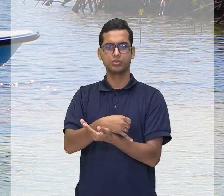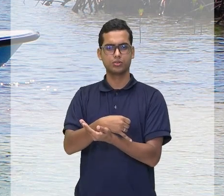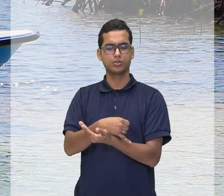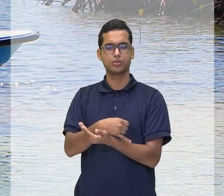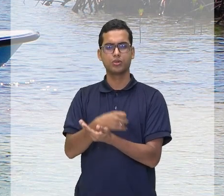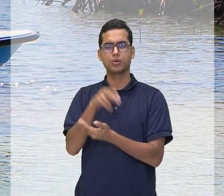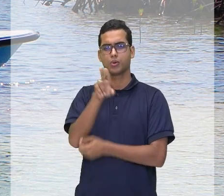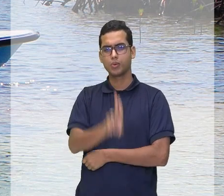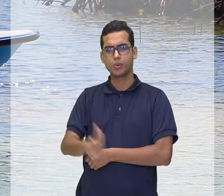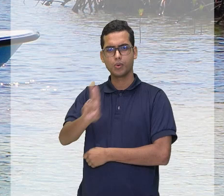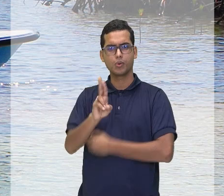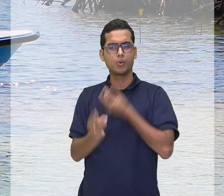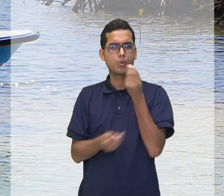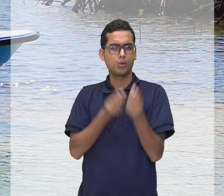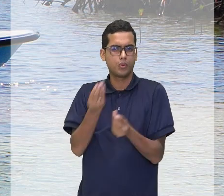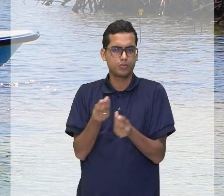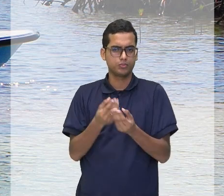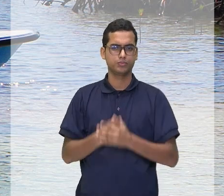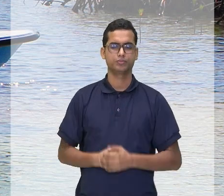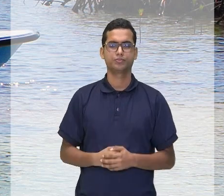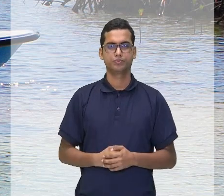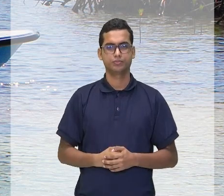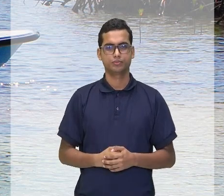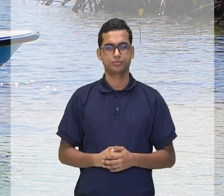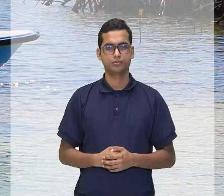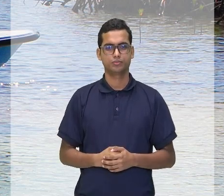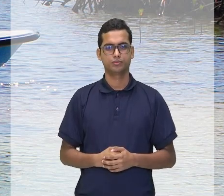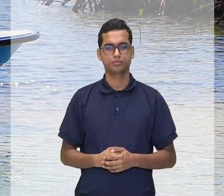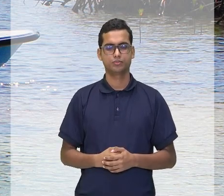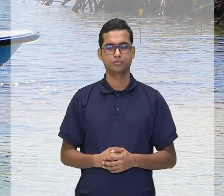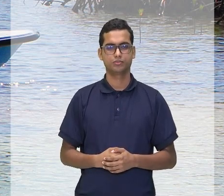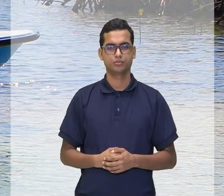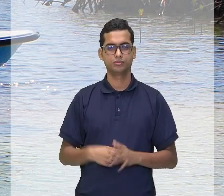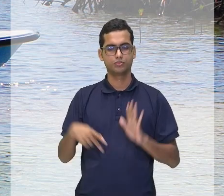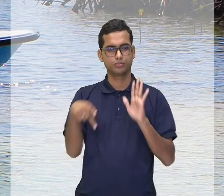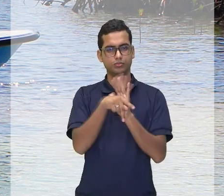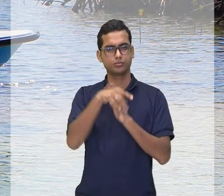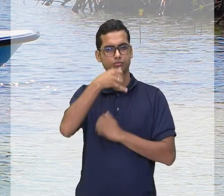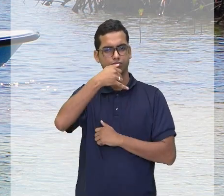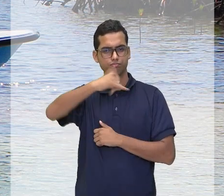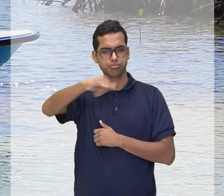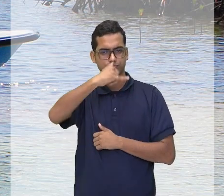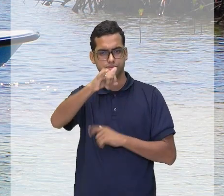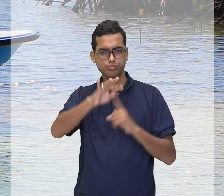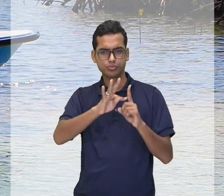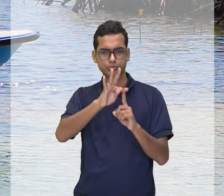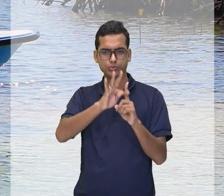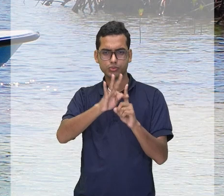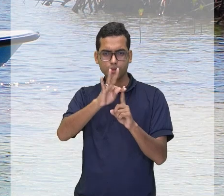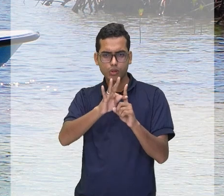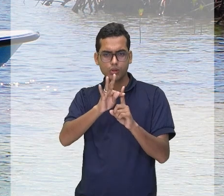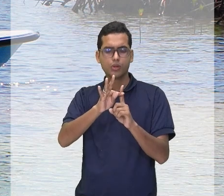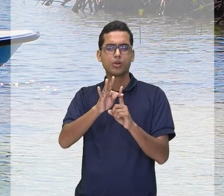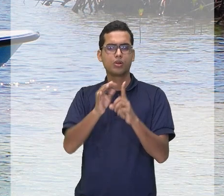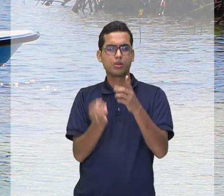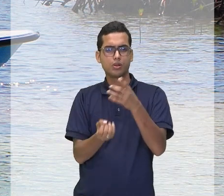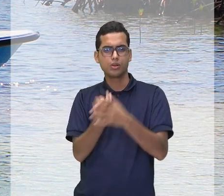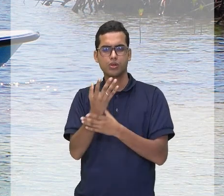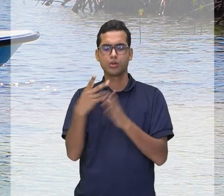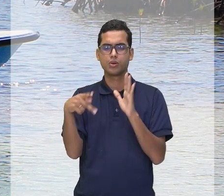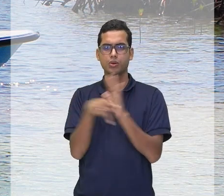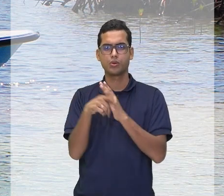funciona através da energia térmica produzida com o combustível fóssil,